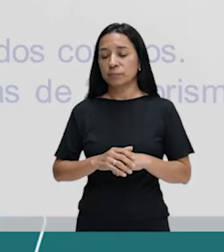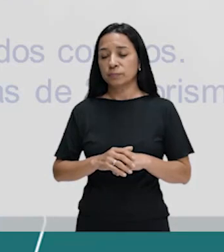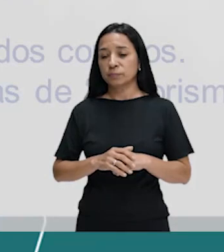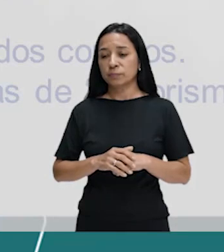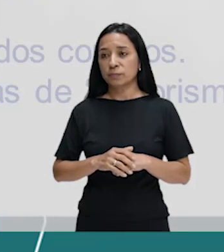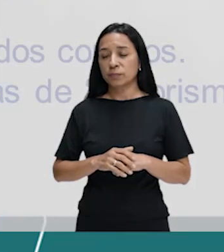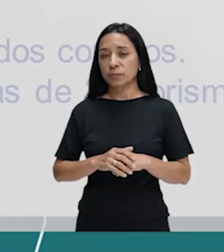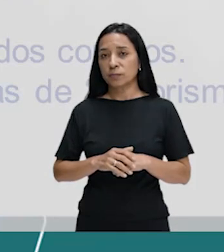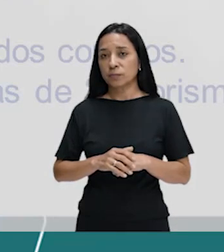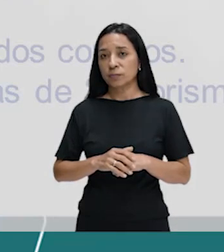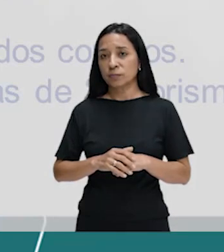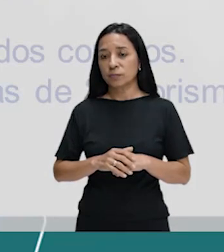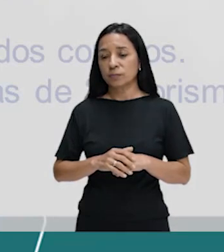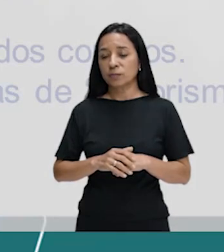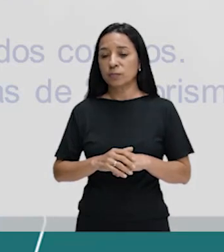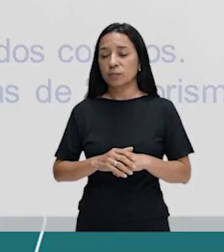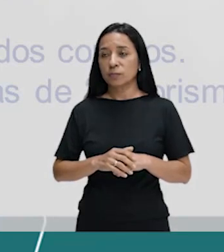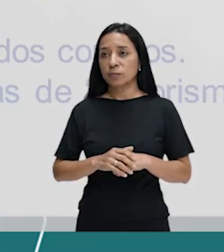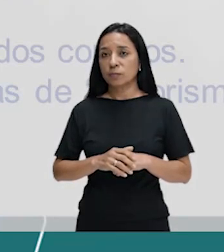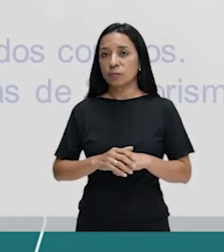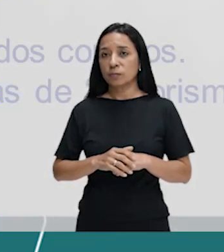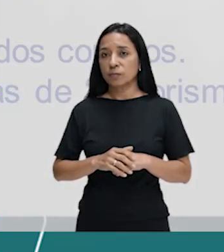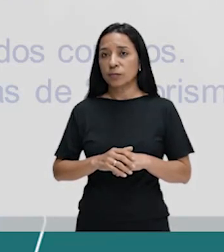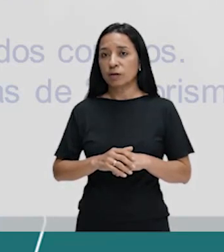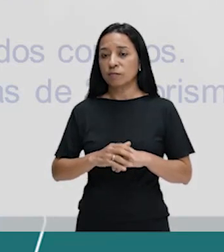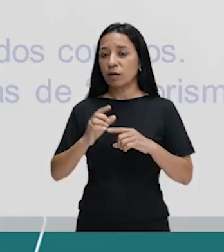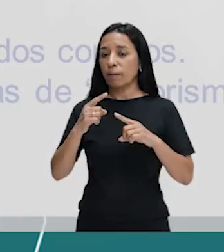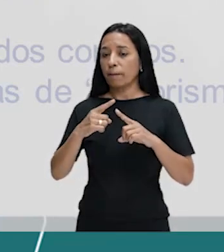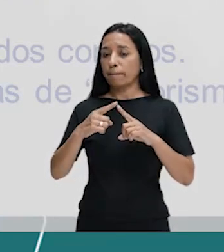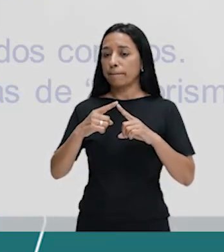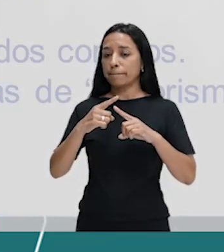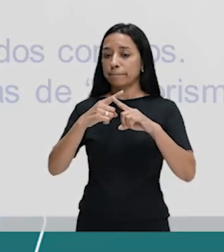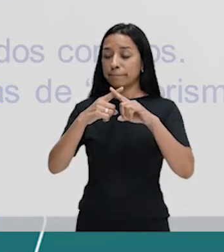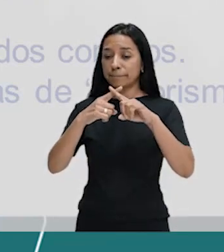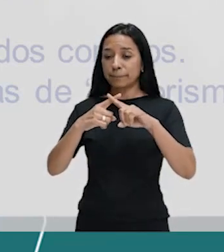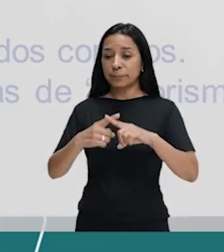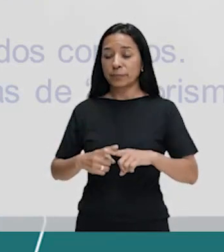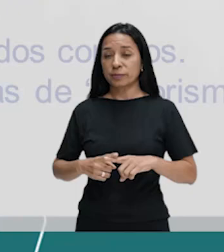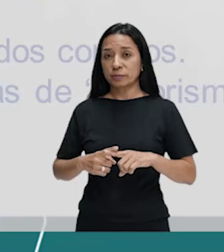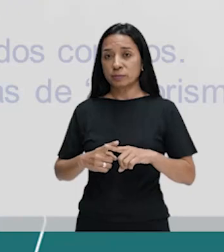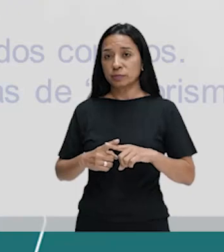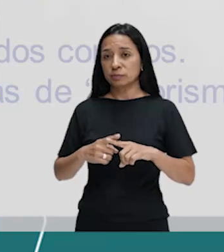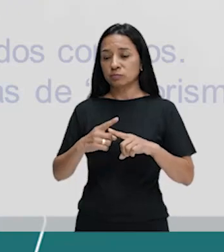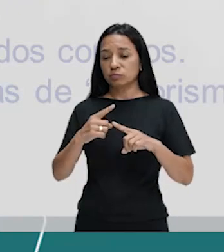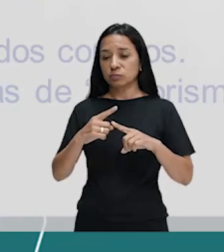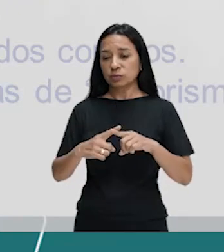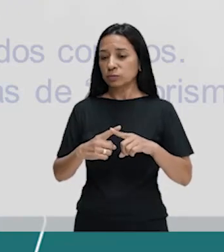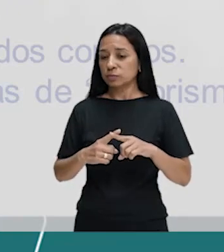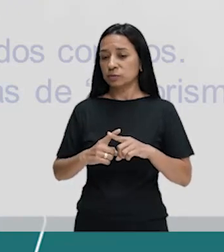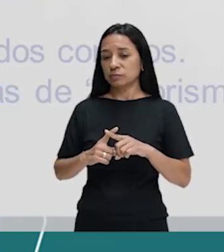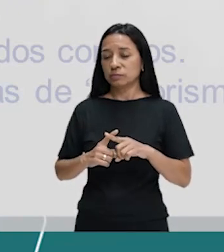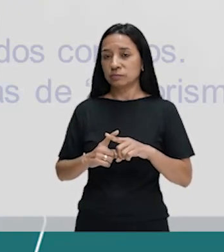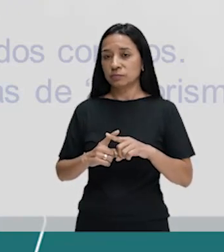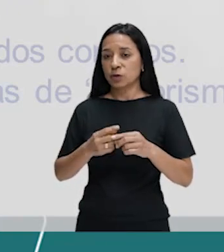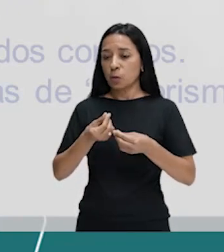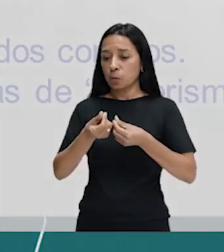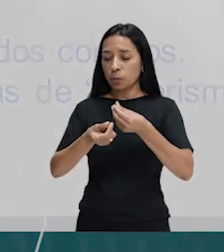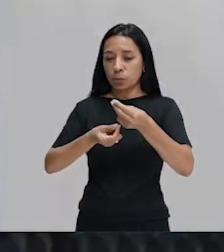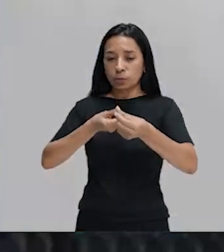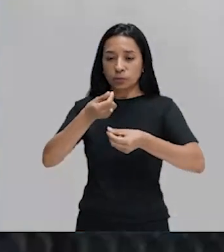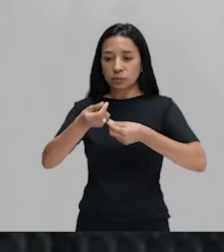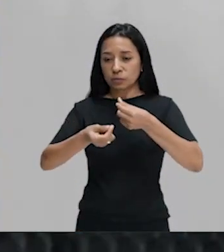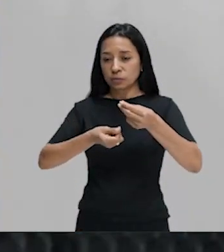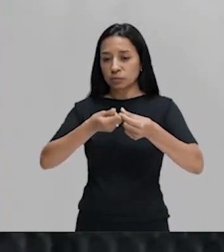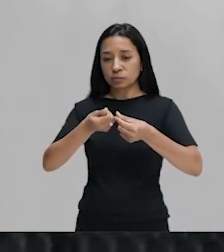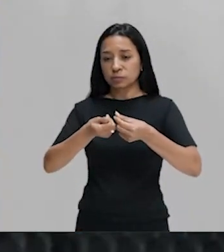olha só, uma série de proibições comerciais com o Iraque, além de uma